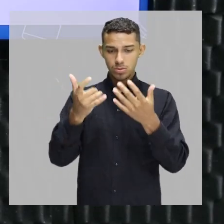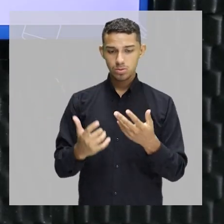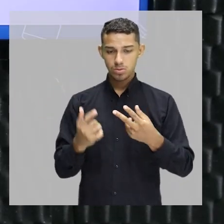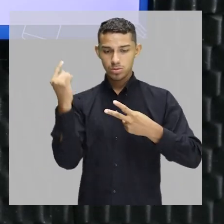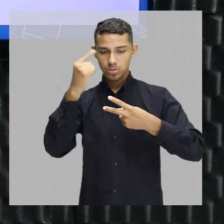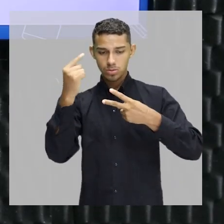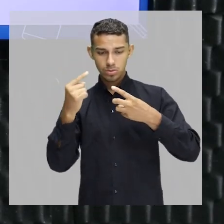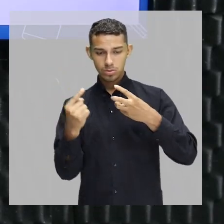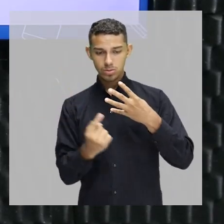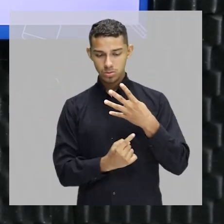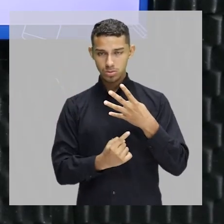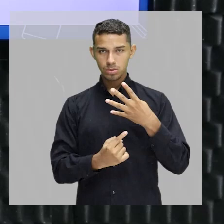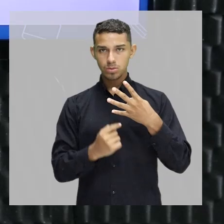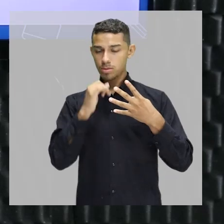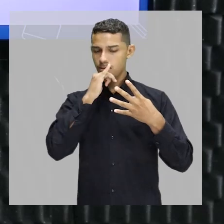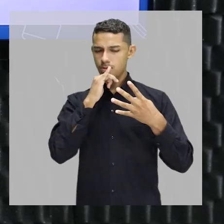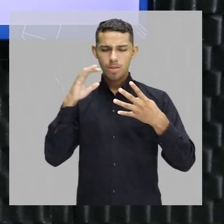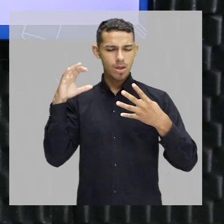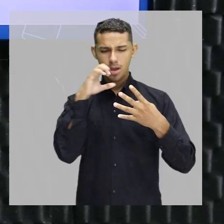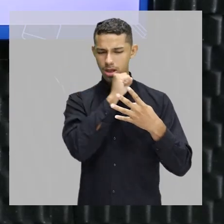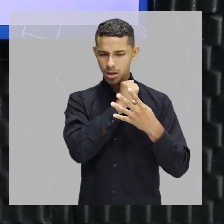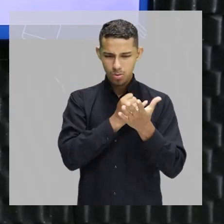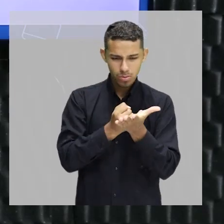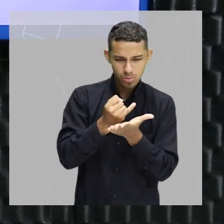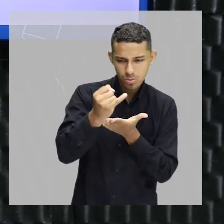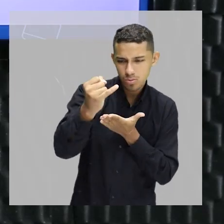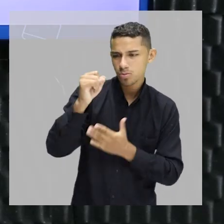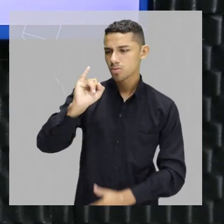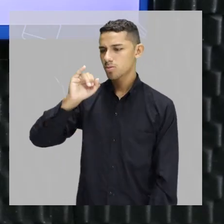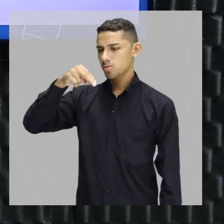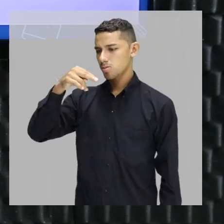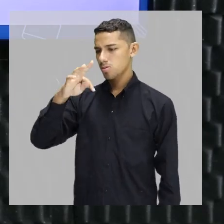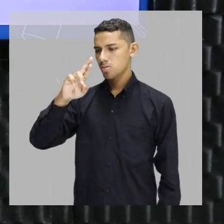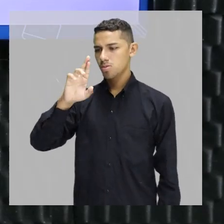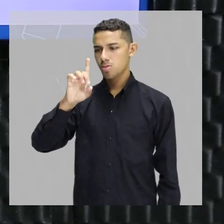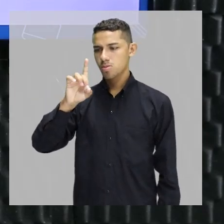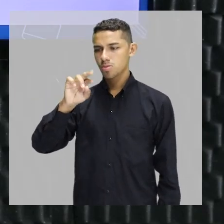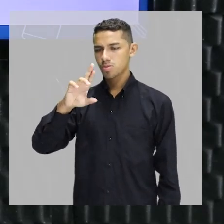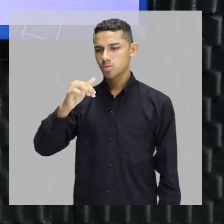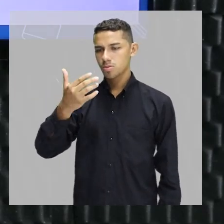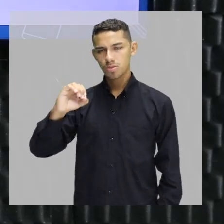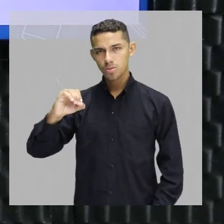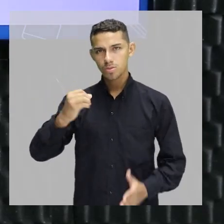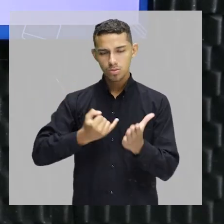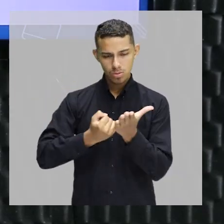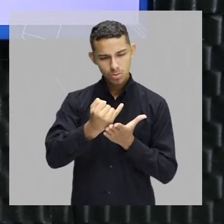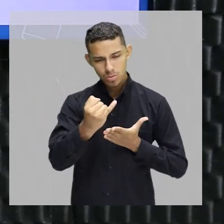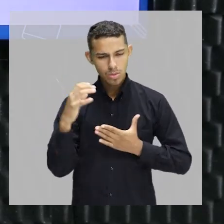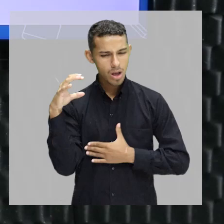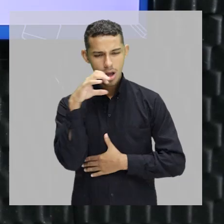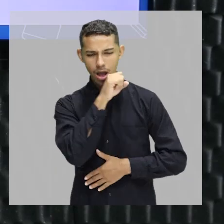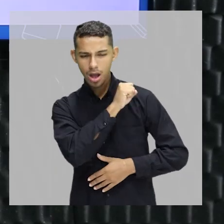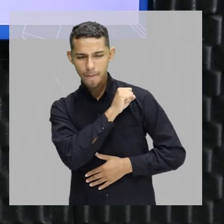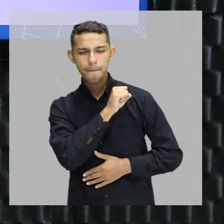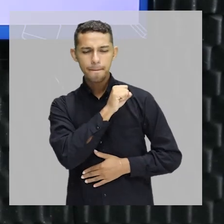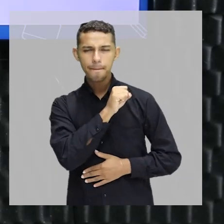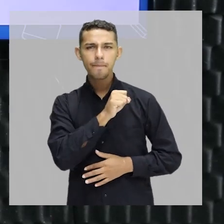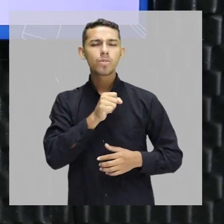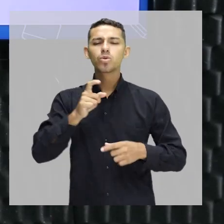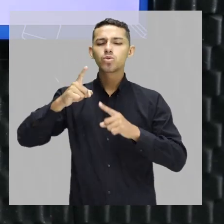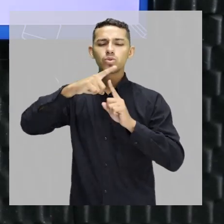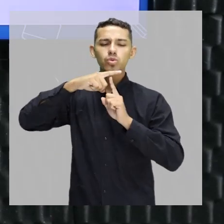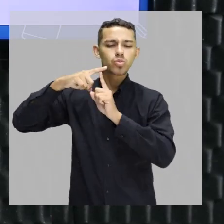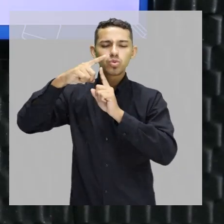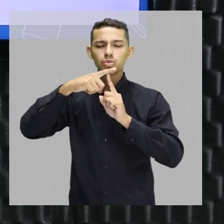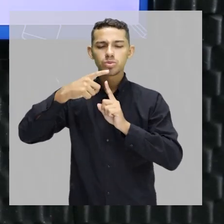da seguinte forma, né? Vamos fazer uma breve introdução sobre esses aceleradores de partículas. Vamos falar dos tipos de